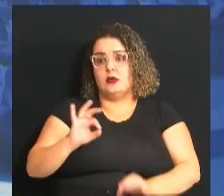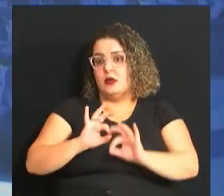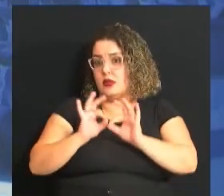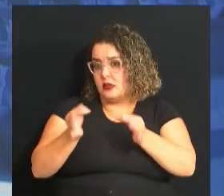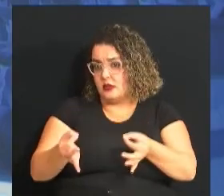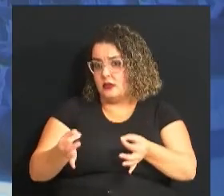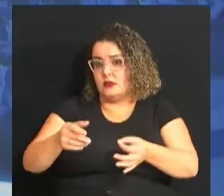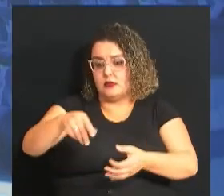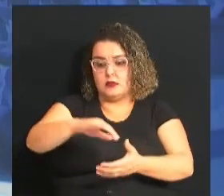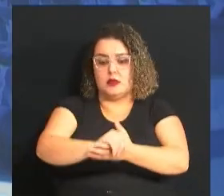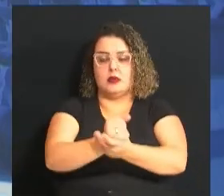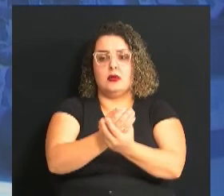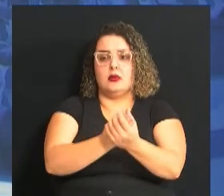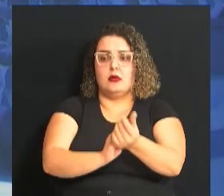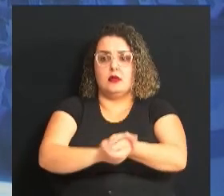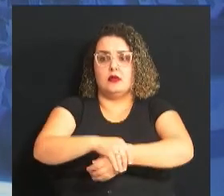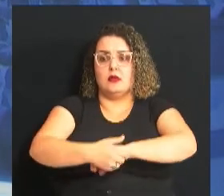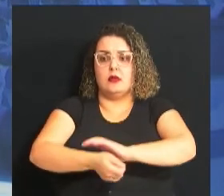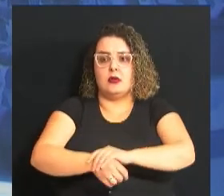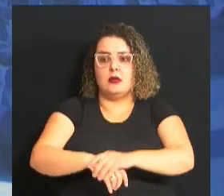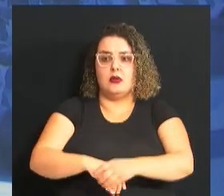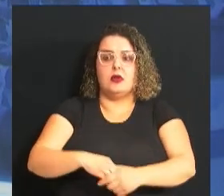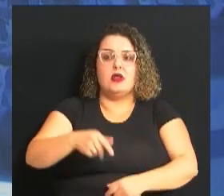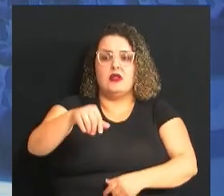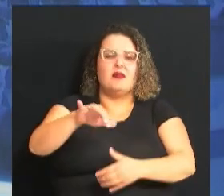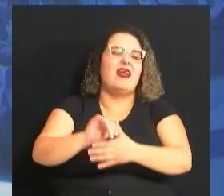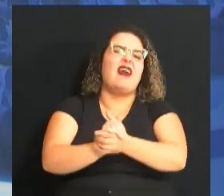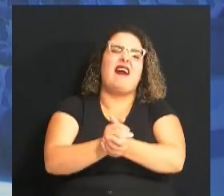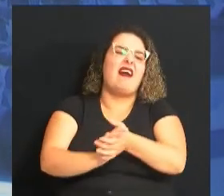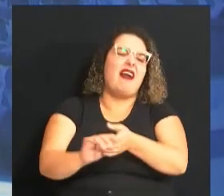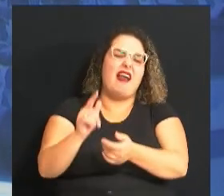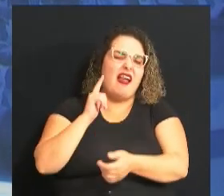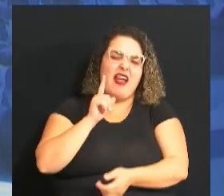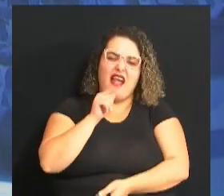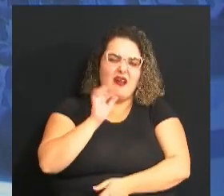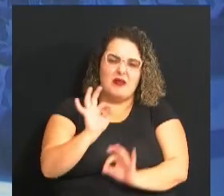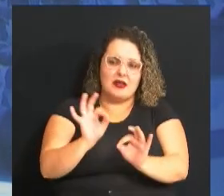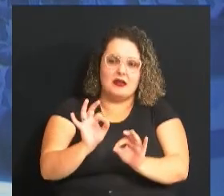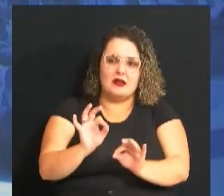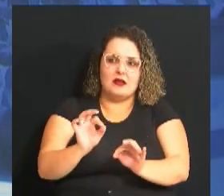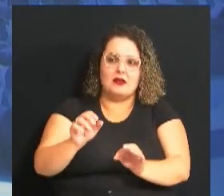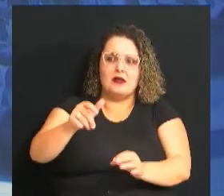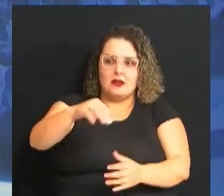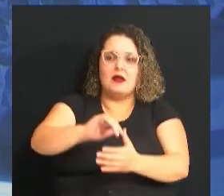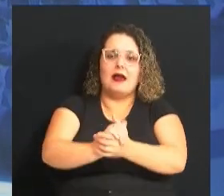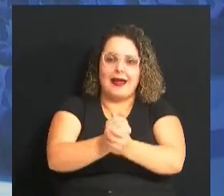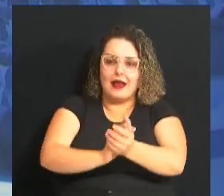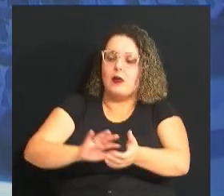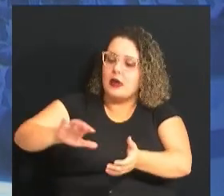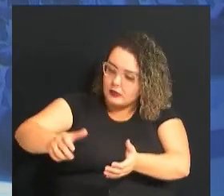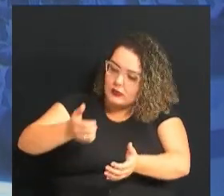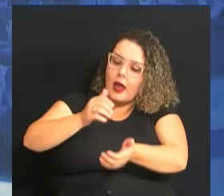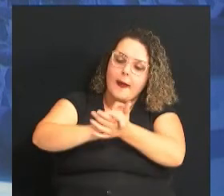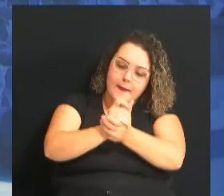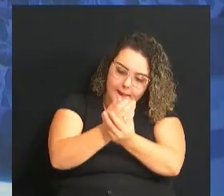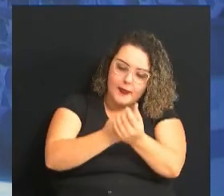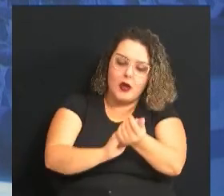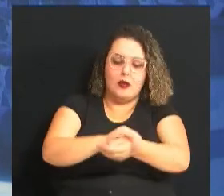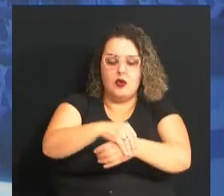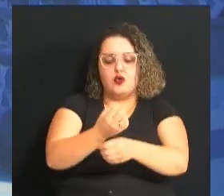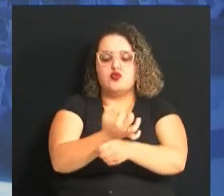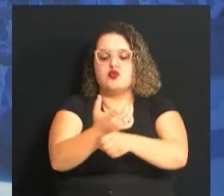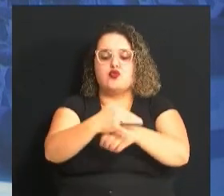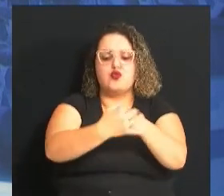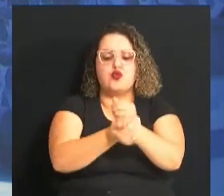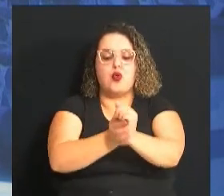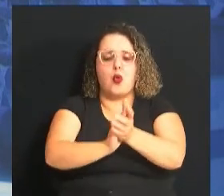a mão. Não é abrir a torneira, só passar aquela aguinha. Água e sabão mesmo. Água e sabão,